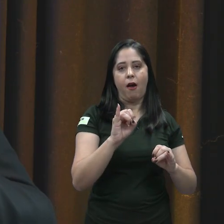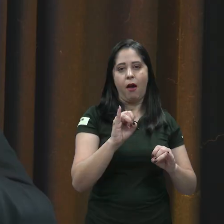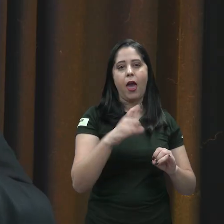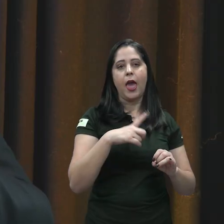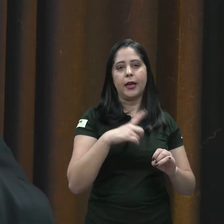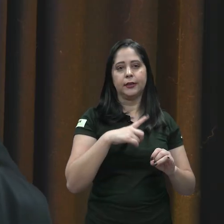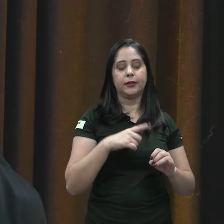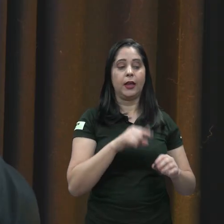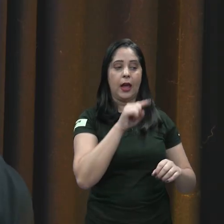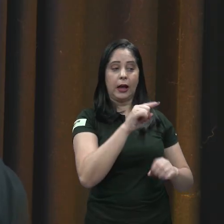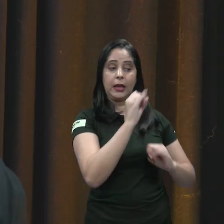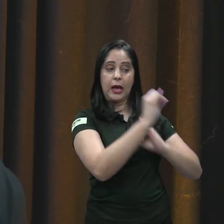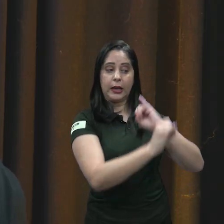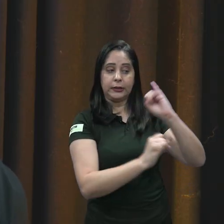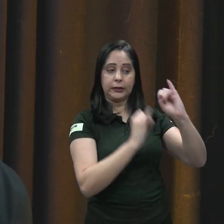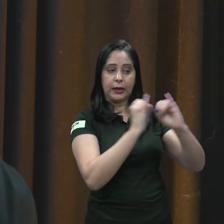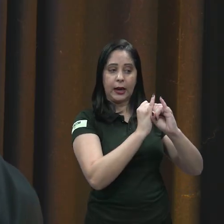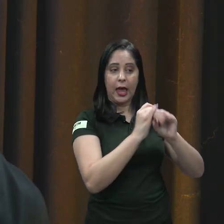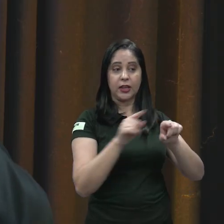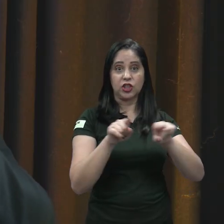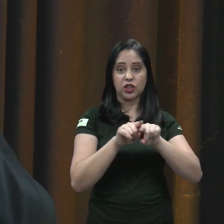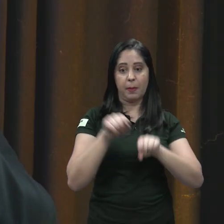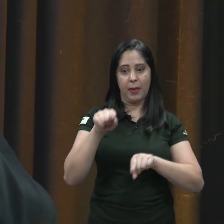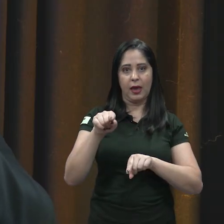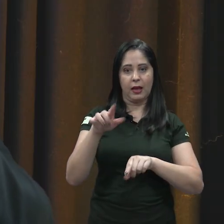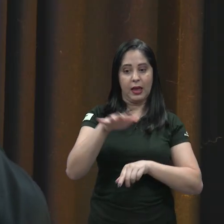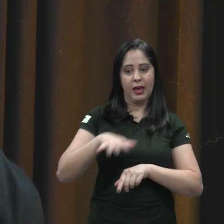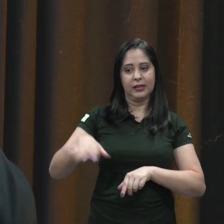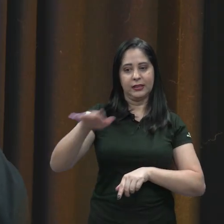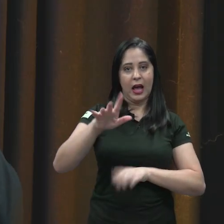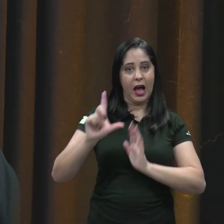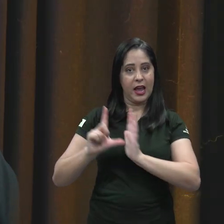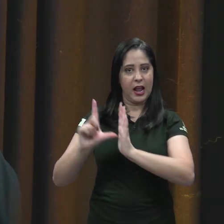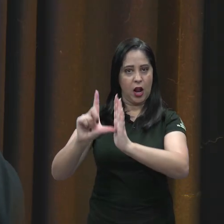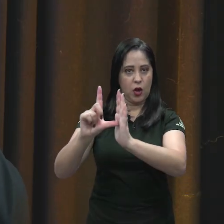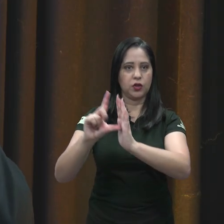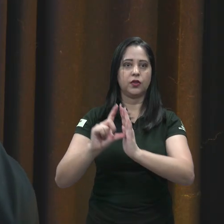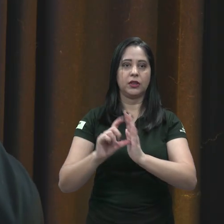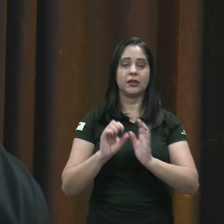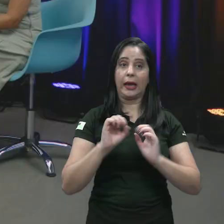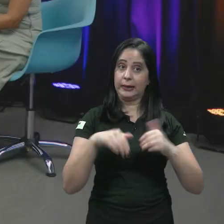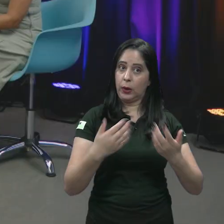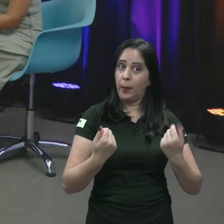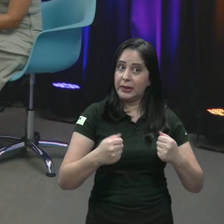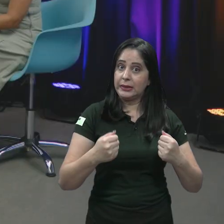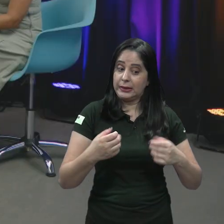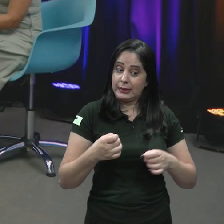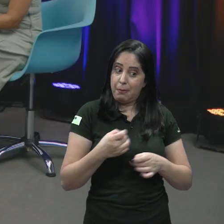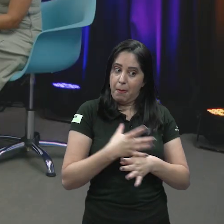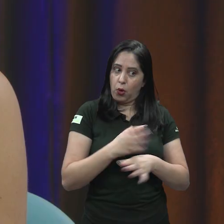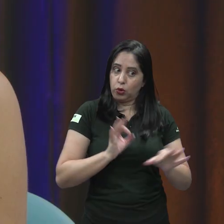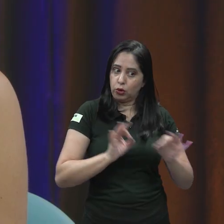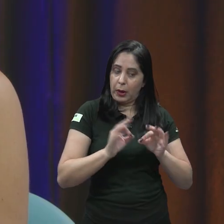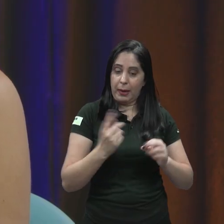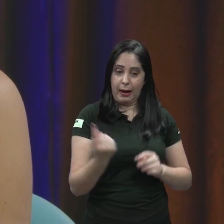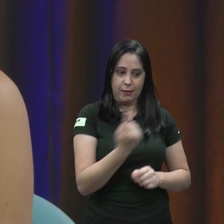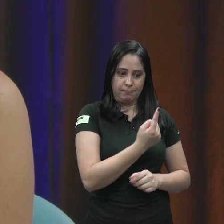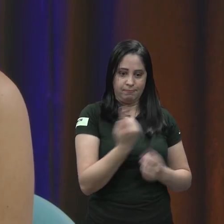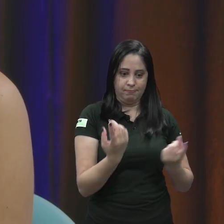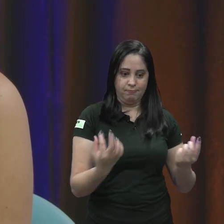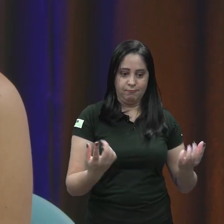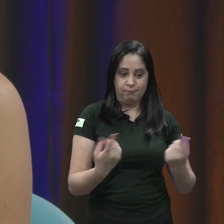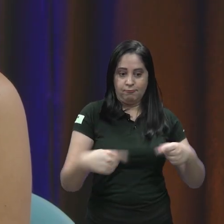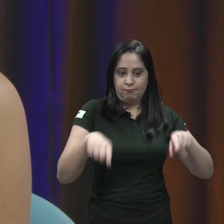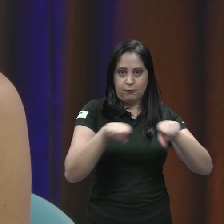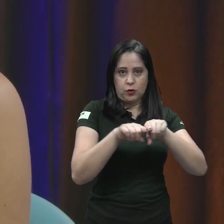esses 2 universos, com certeza ele vai ter bastante sucesso aí para frente. João, vamos falar um pouquinho das